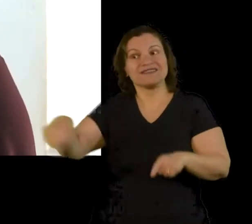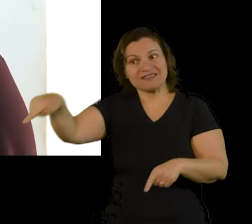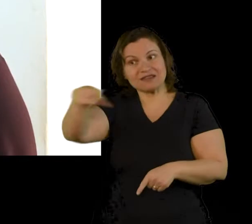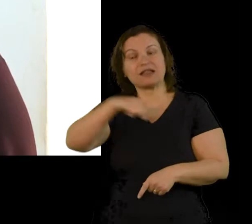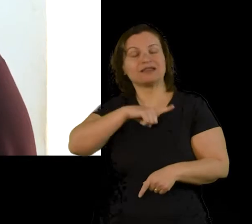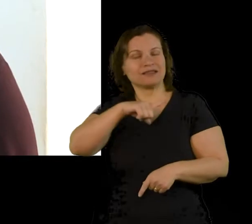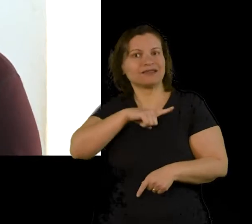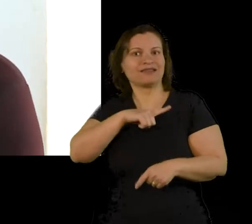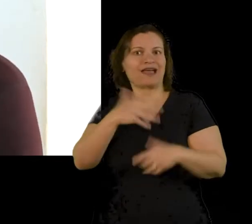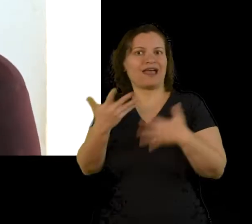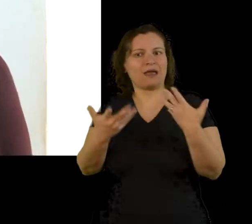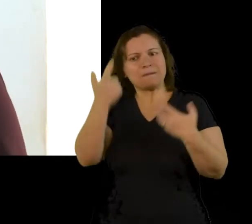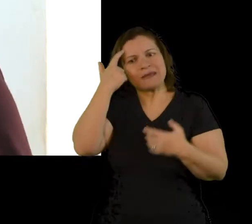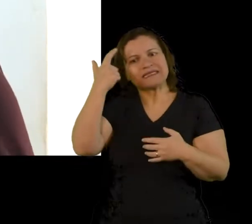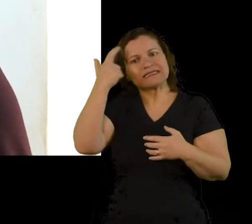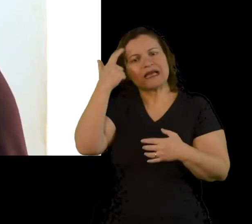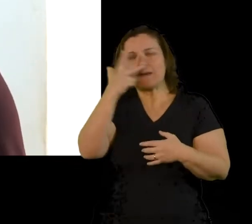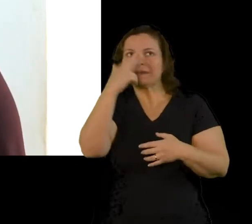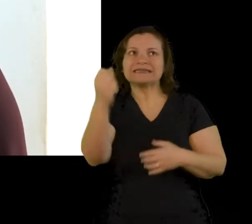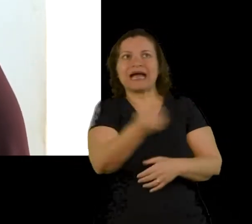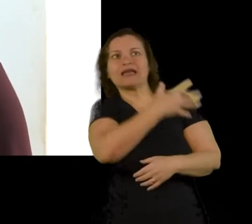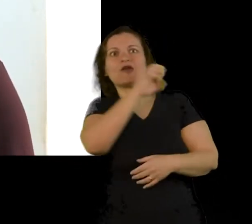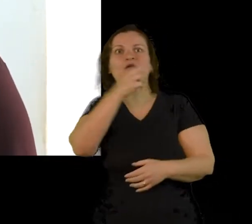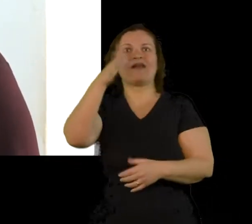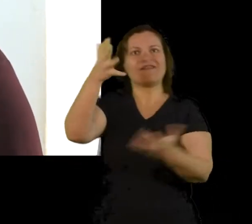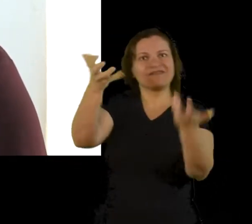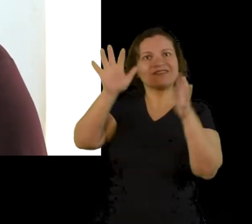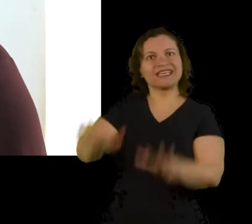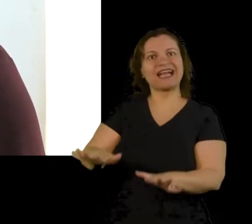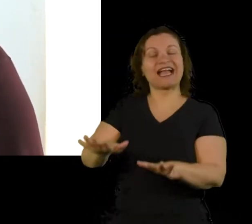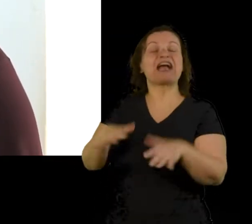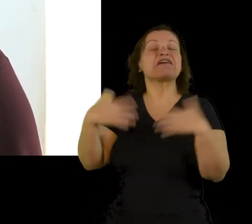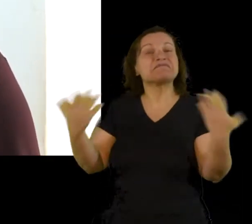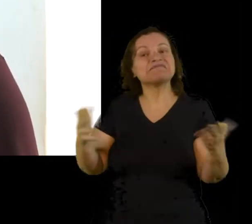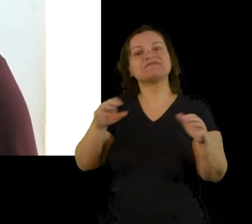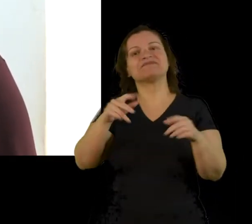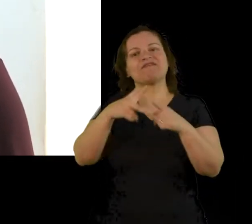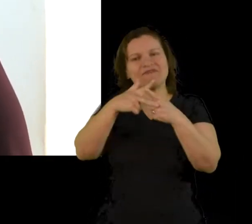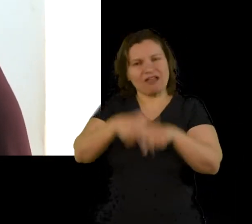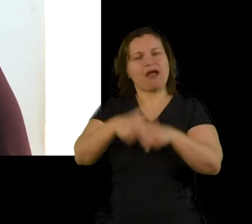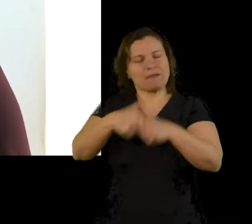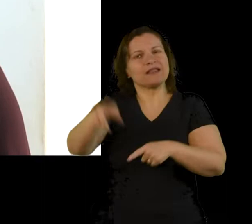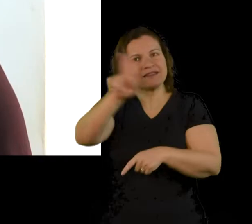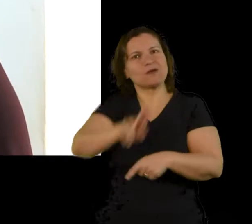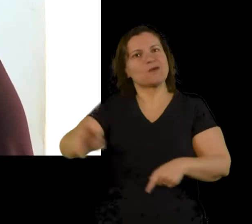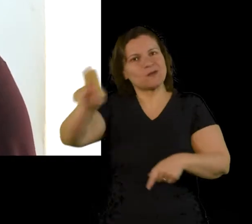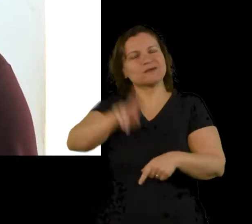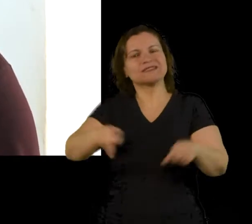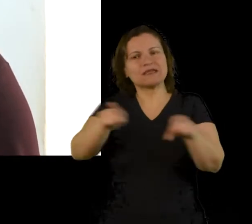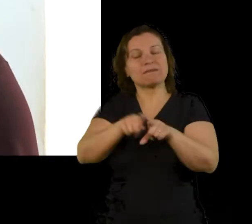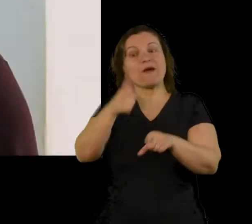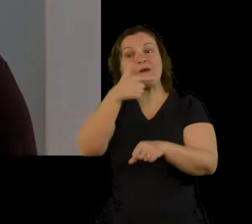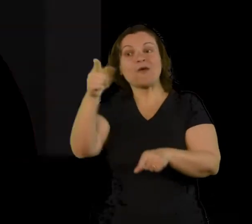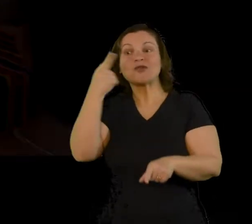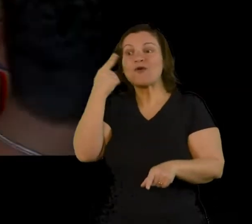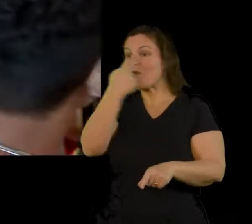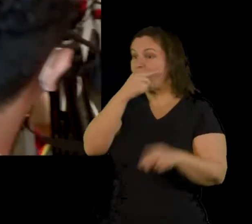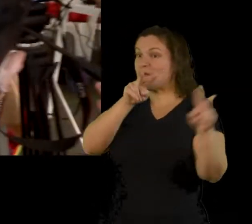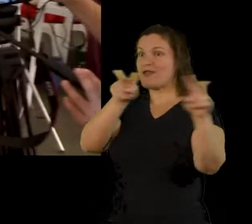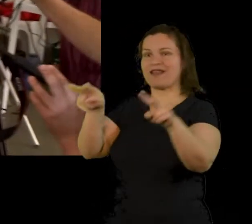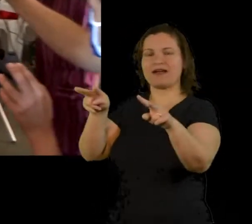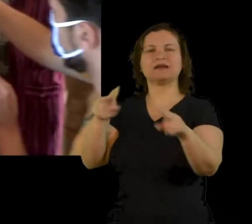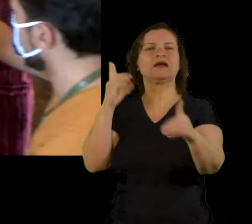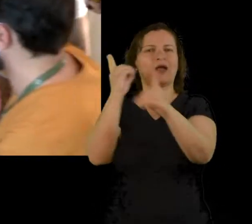estão pensando em sair ou pensando em ficar. Então a ferramenta serve também para ter um outro olhar, né?